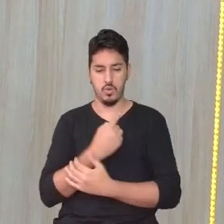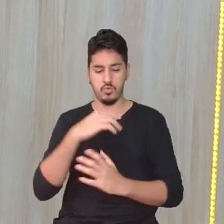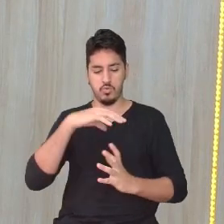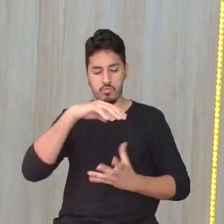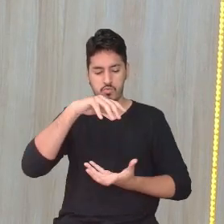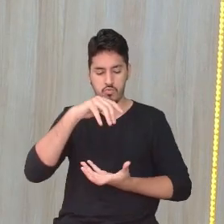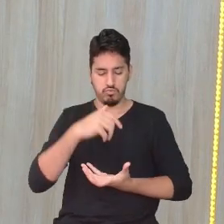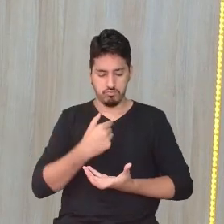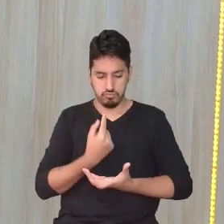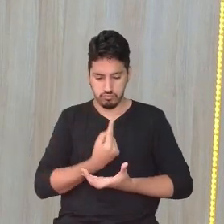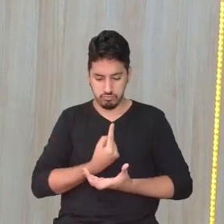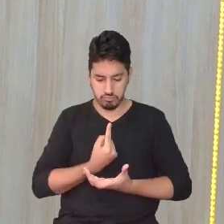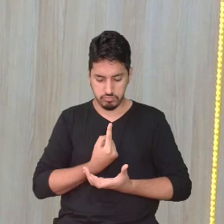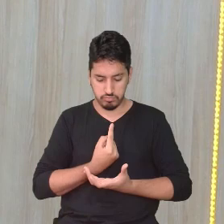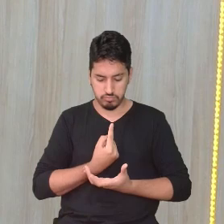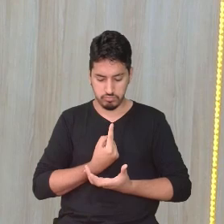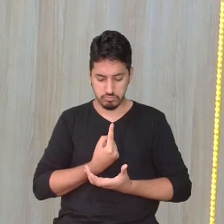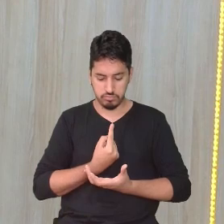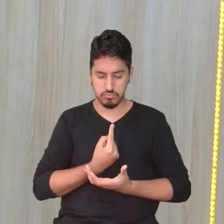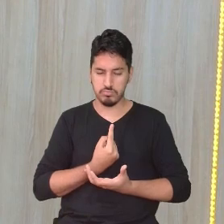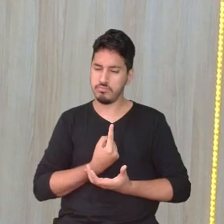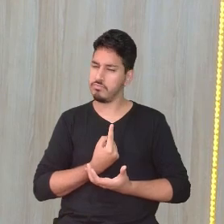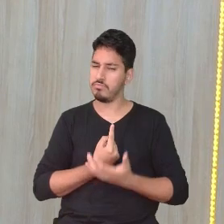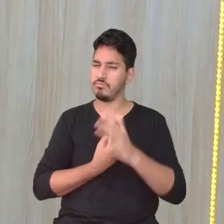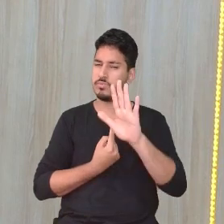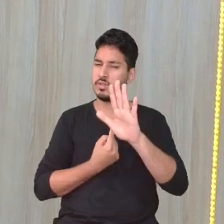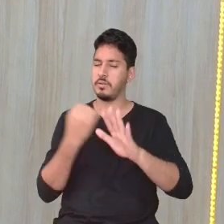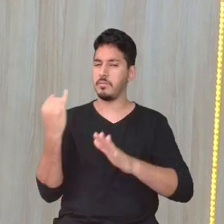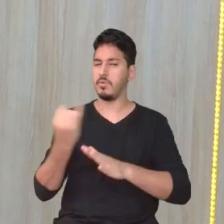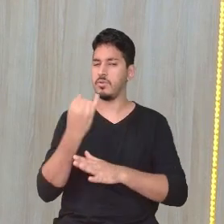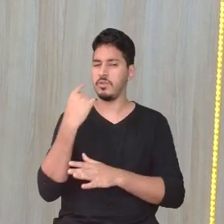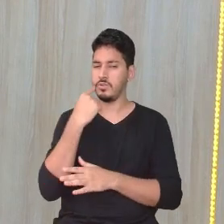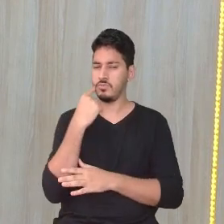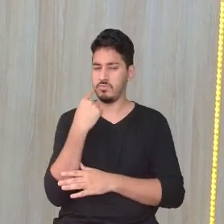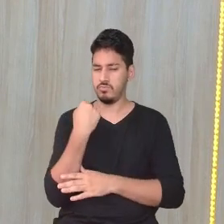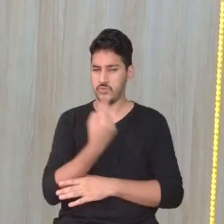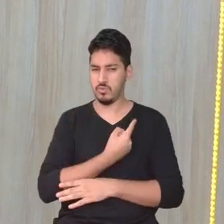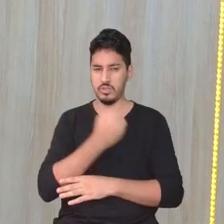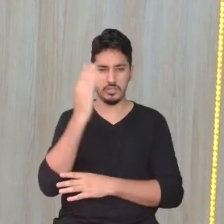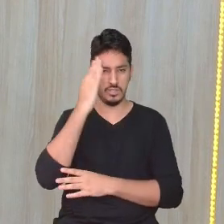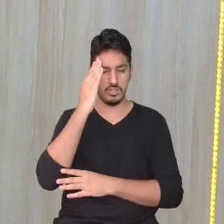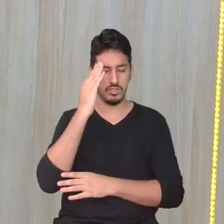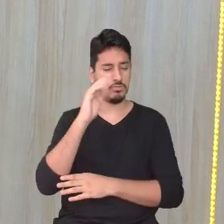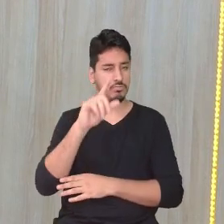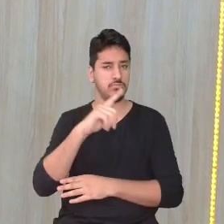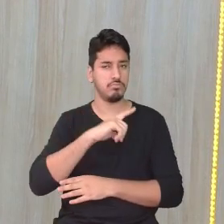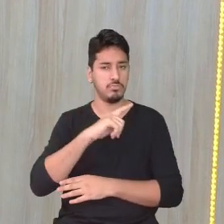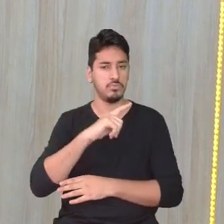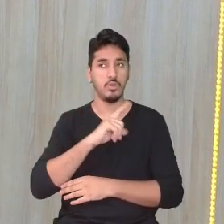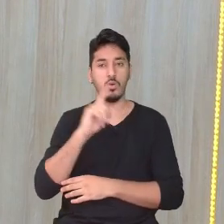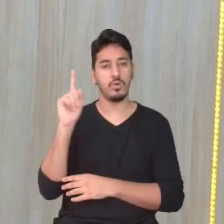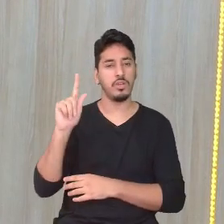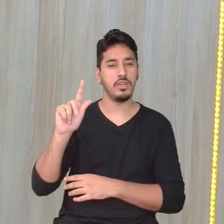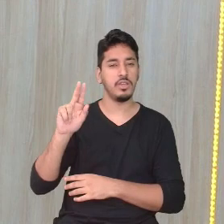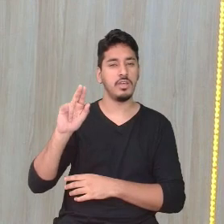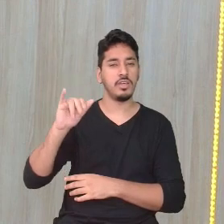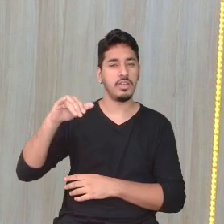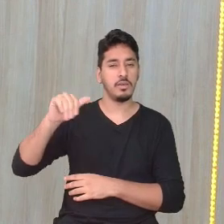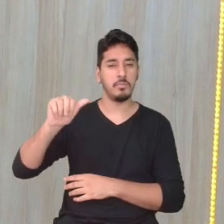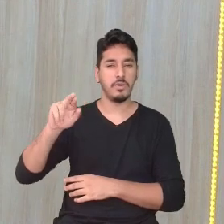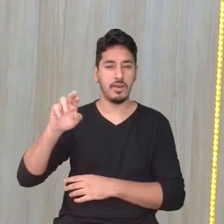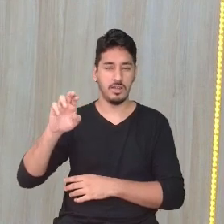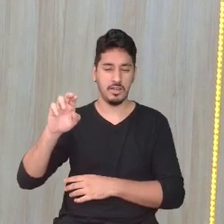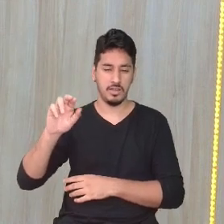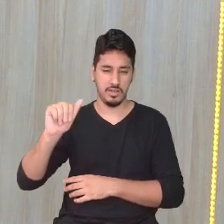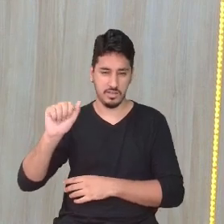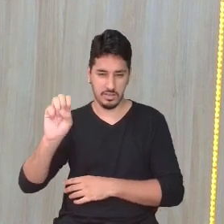mundo. Olha, gente, é bem importante a gente entender que temos sim o que o Guimarães Rosa começa na nossa aula. Essa